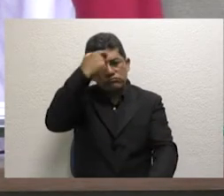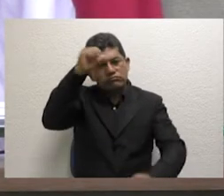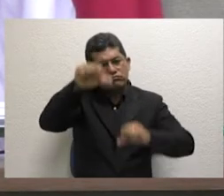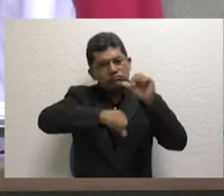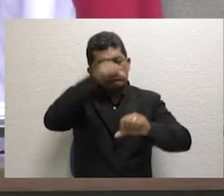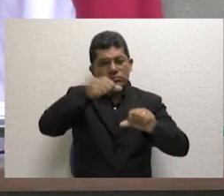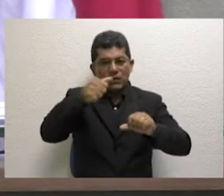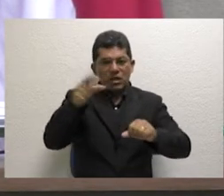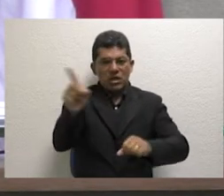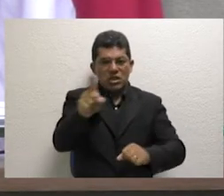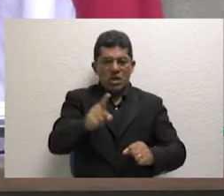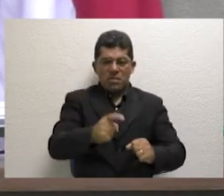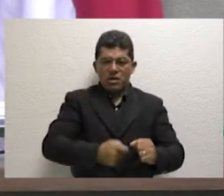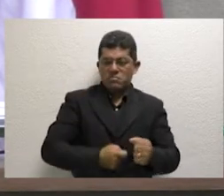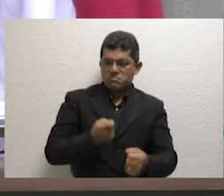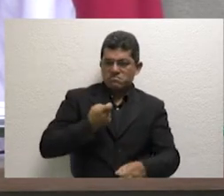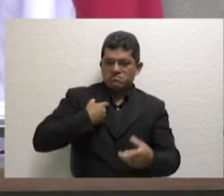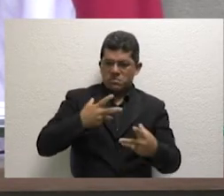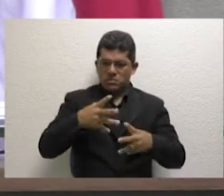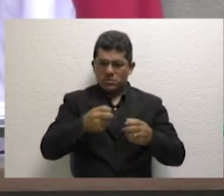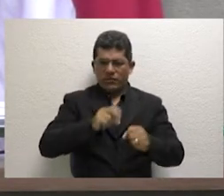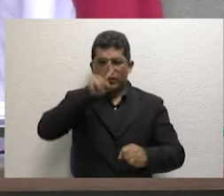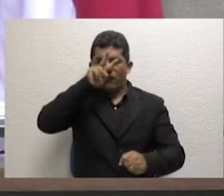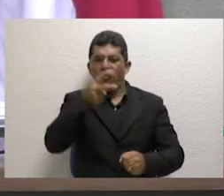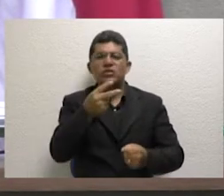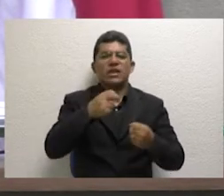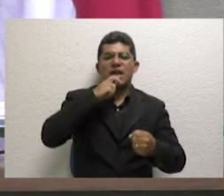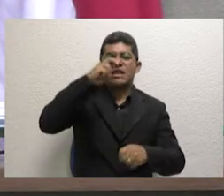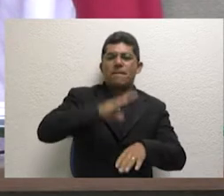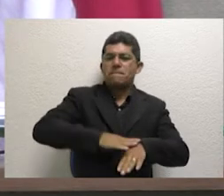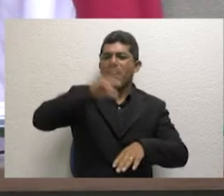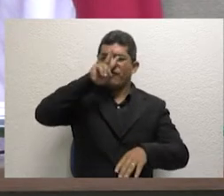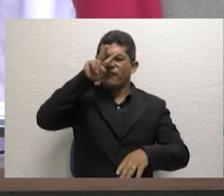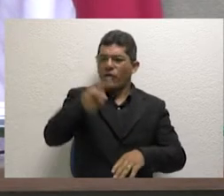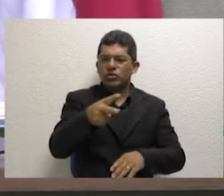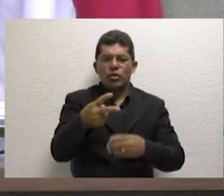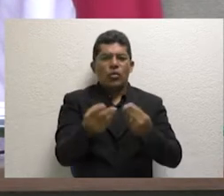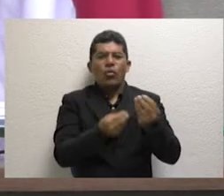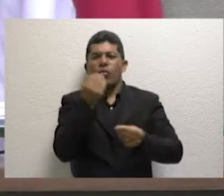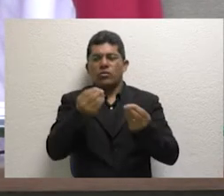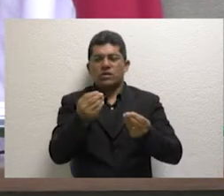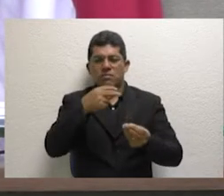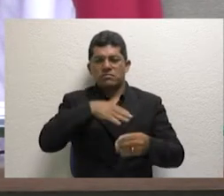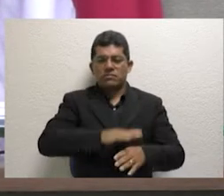não para teste de força bruta ou para saber quem grita mais alto ou até mesmo para